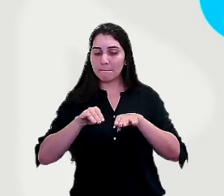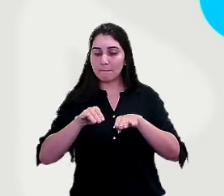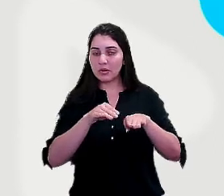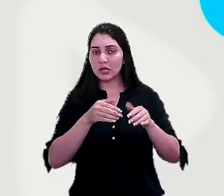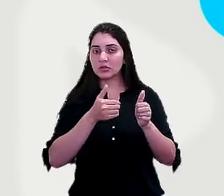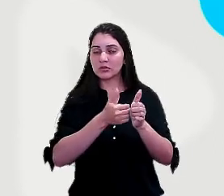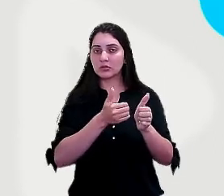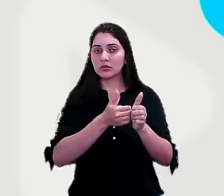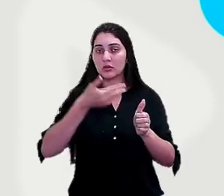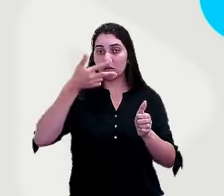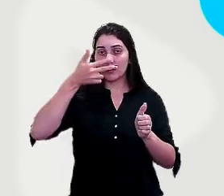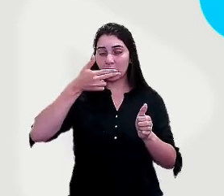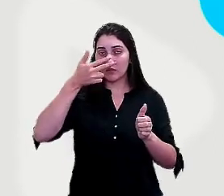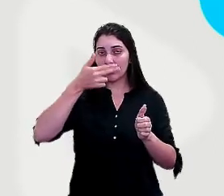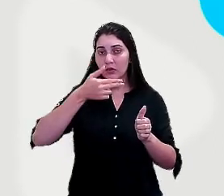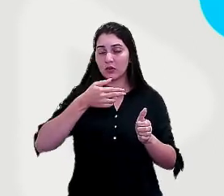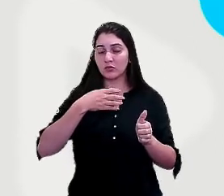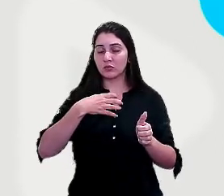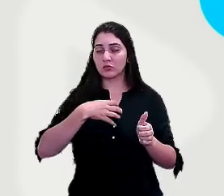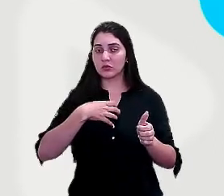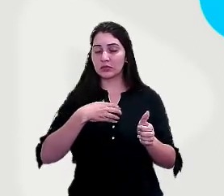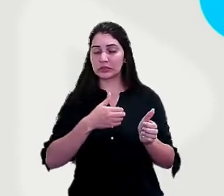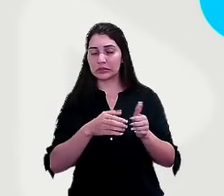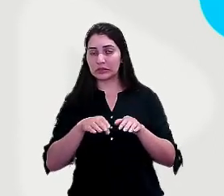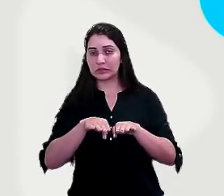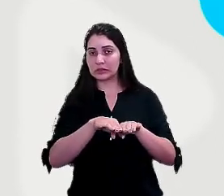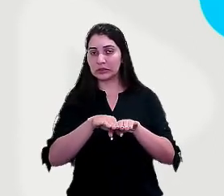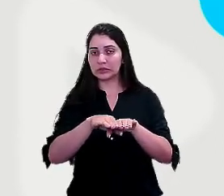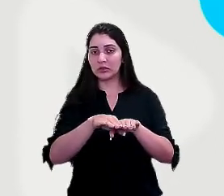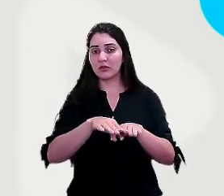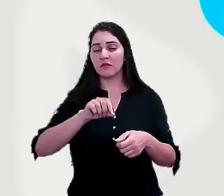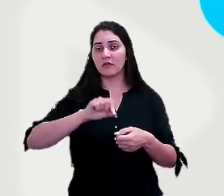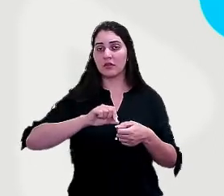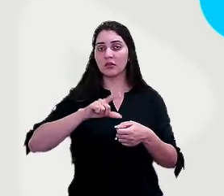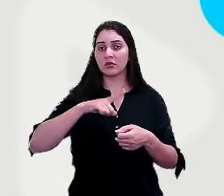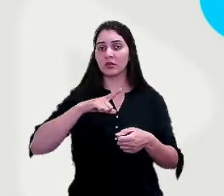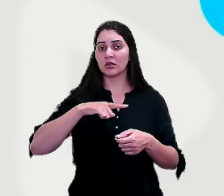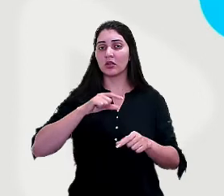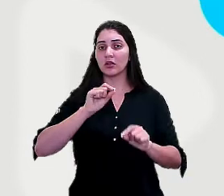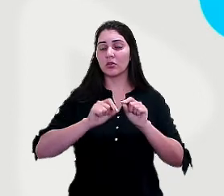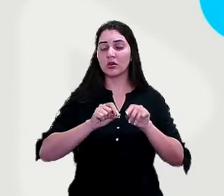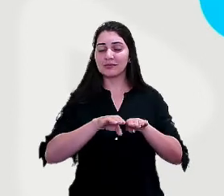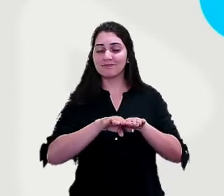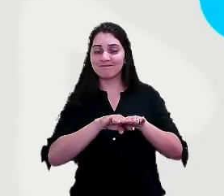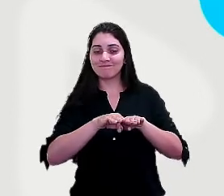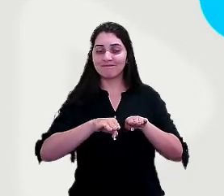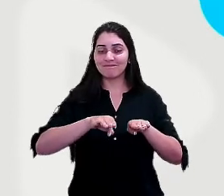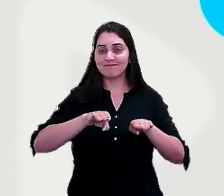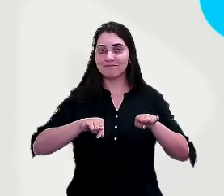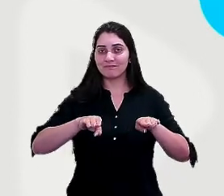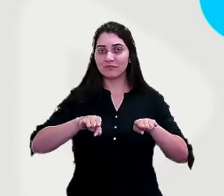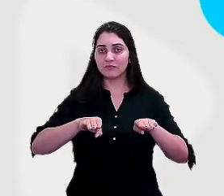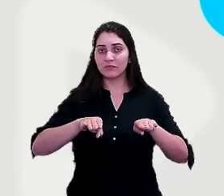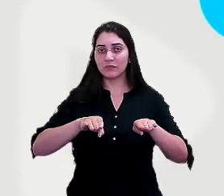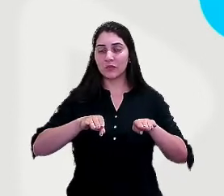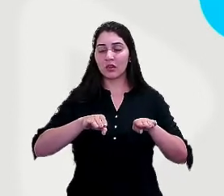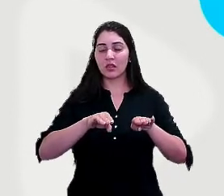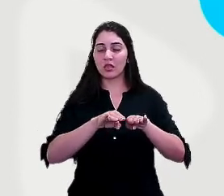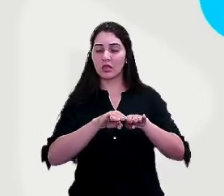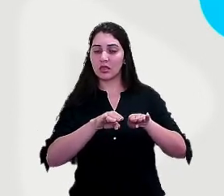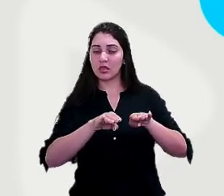mesmo sentido, mas ele vai fazer com que haja um deslocamento na vertical,